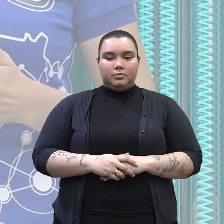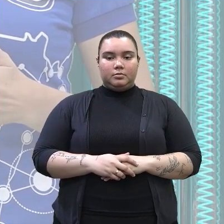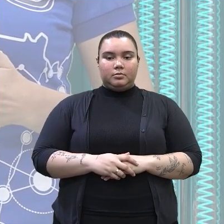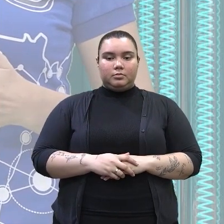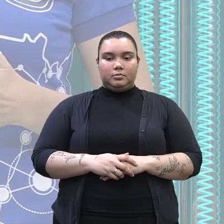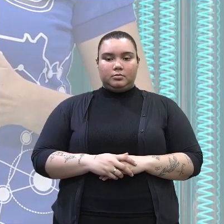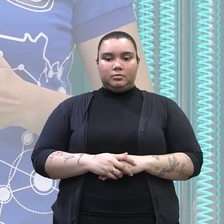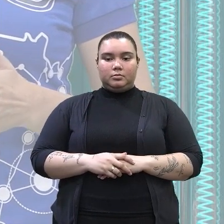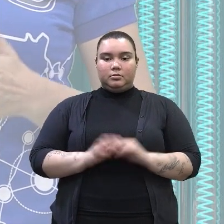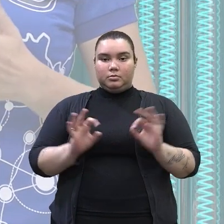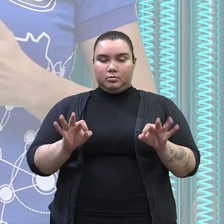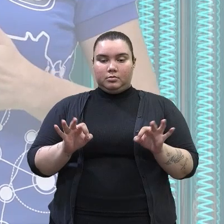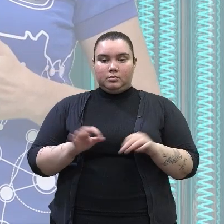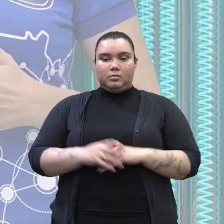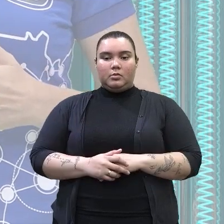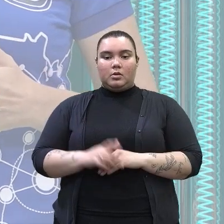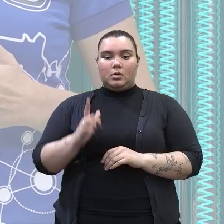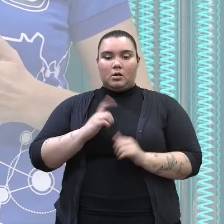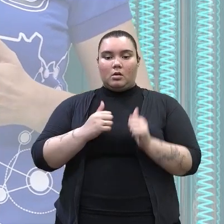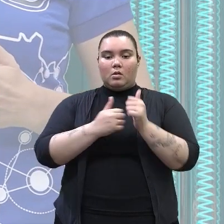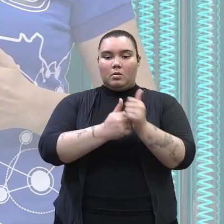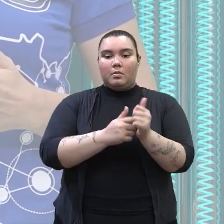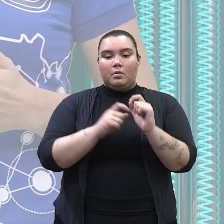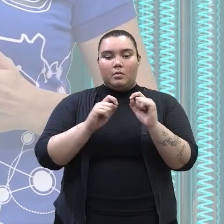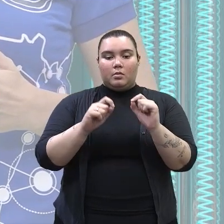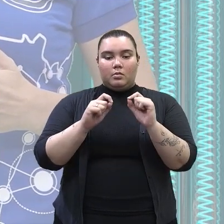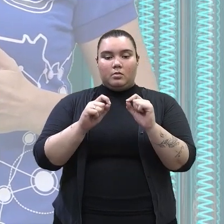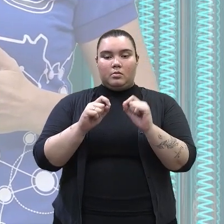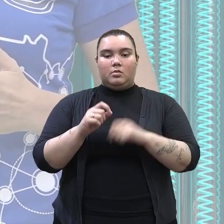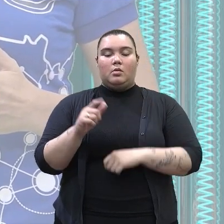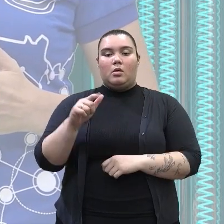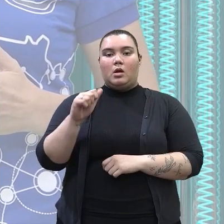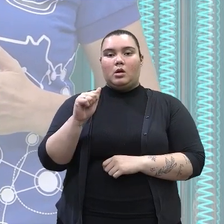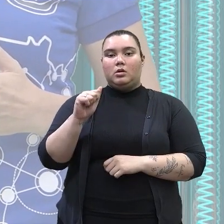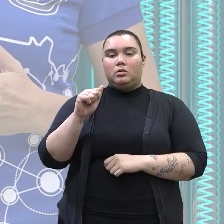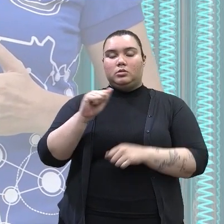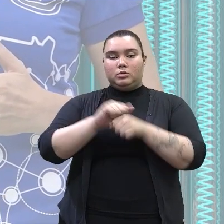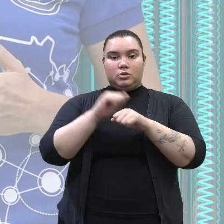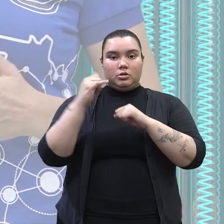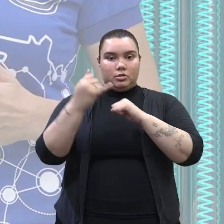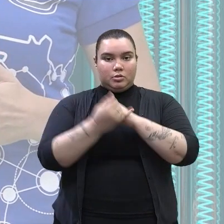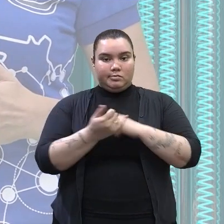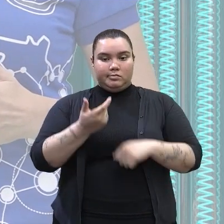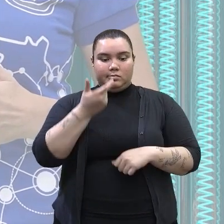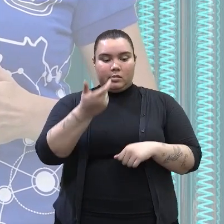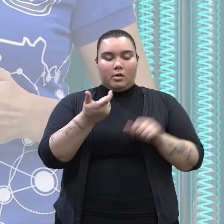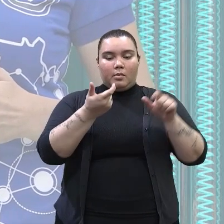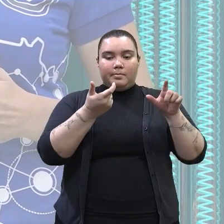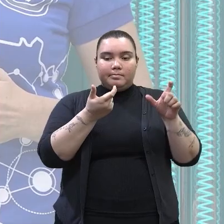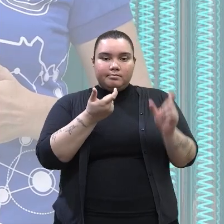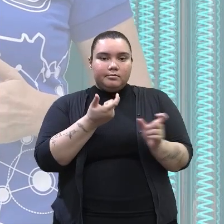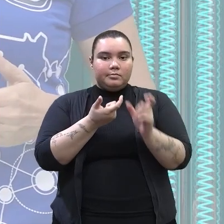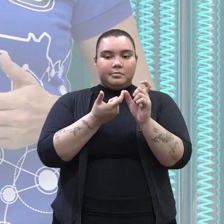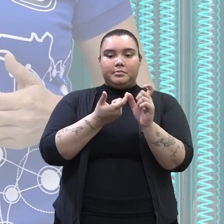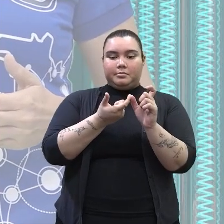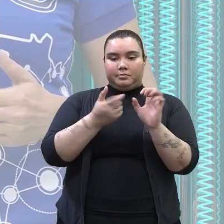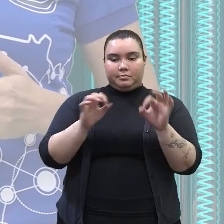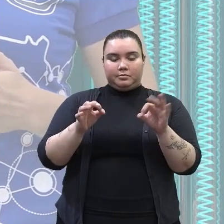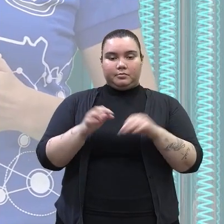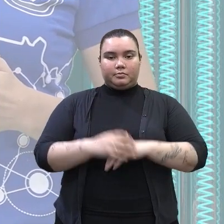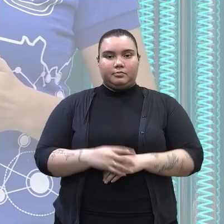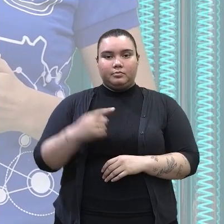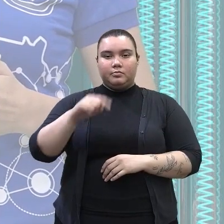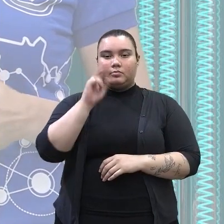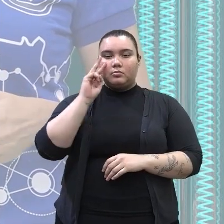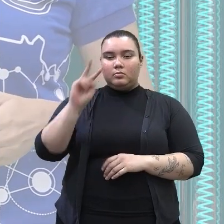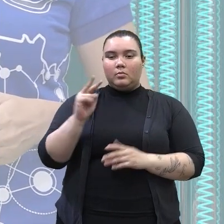aqui, certo? Acompanhando quem? Acompanhando o adjetivo, elas vêm junto com o adjetivo, tá? Lá no finalzinho. Como vocês viram,